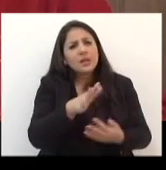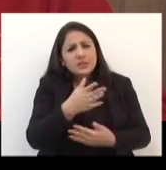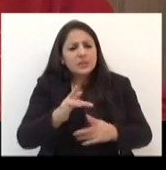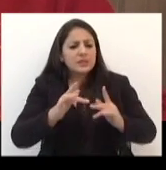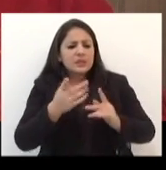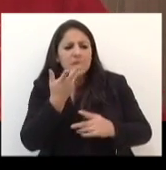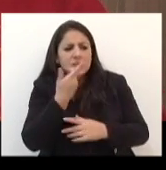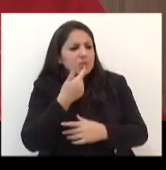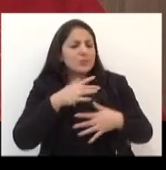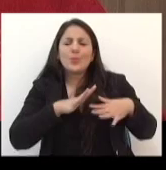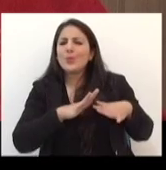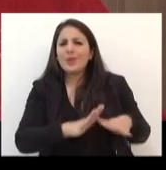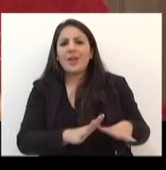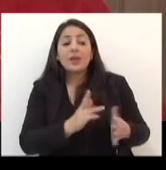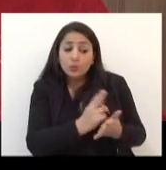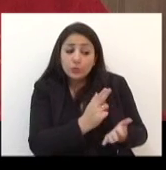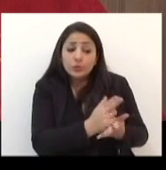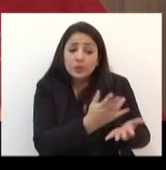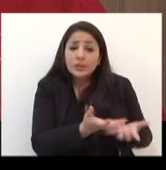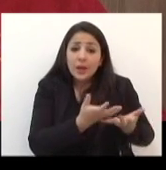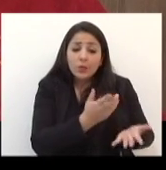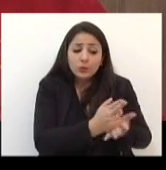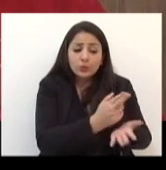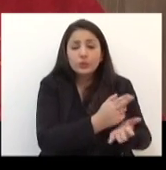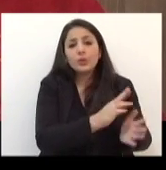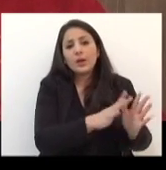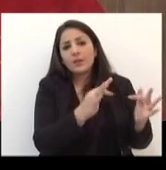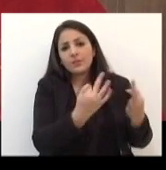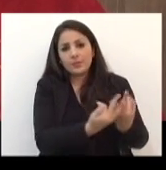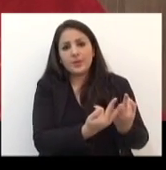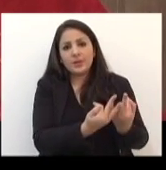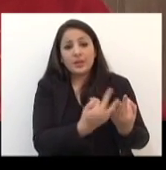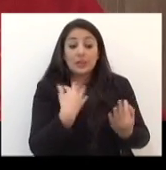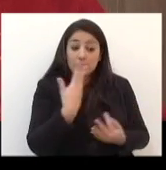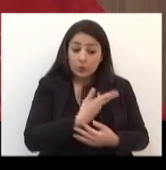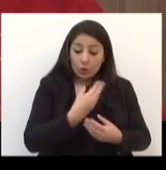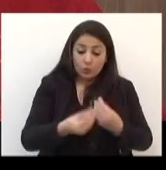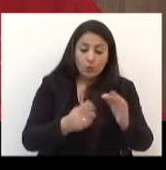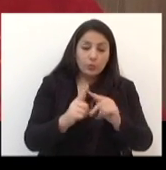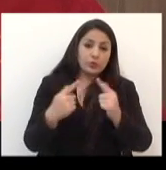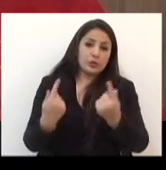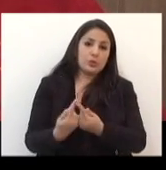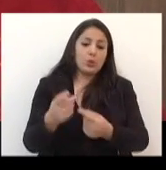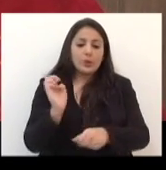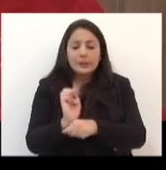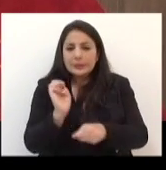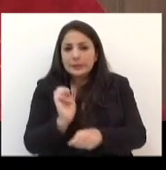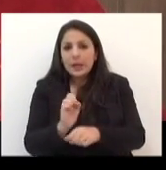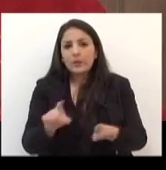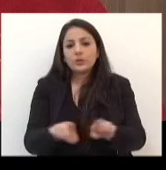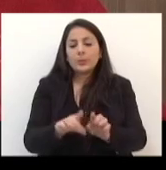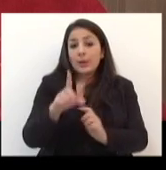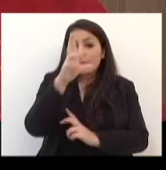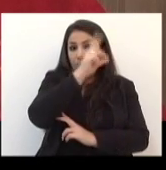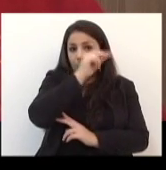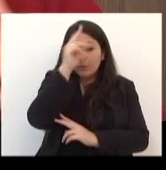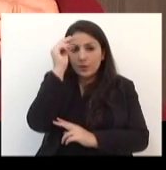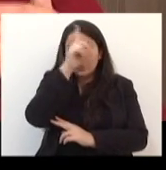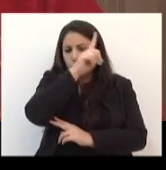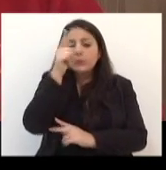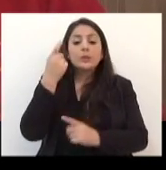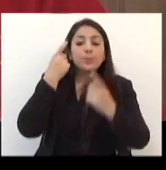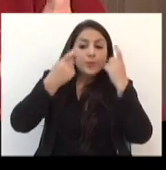não quer, é uma violação. E nós, como gestores, como Estado, e o prefeito Luciano tem se preocupado com isso, no sentido